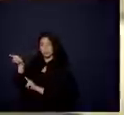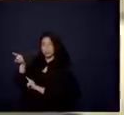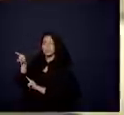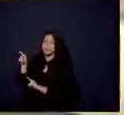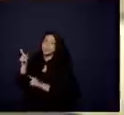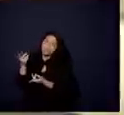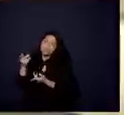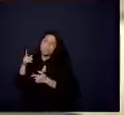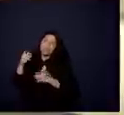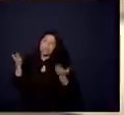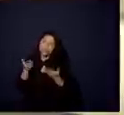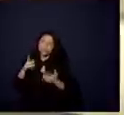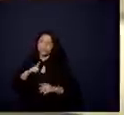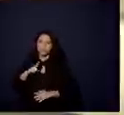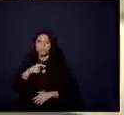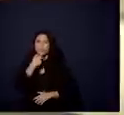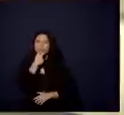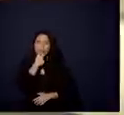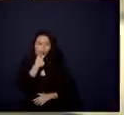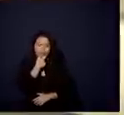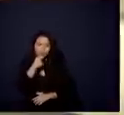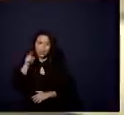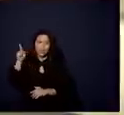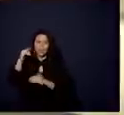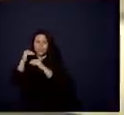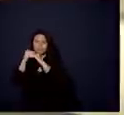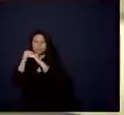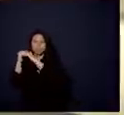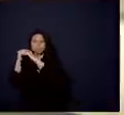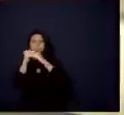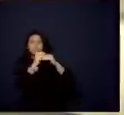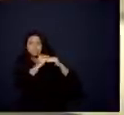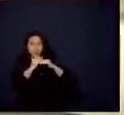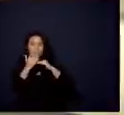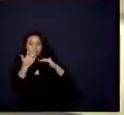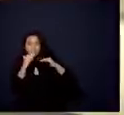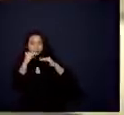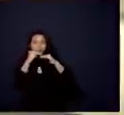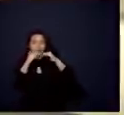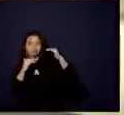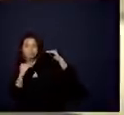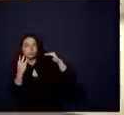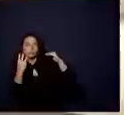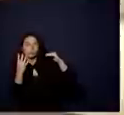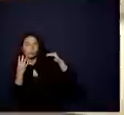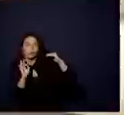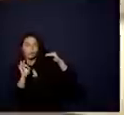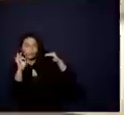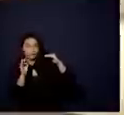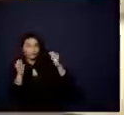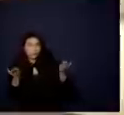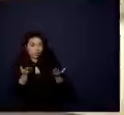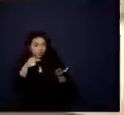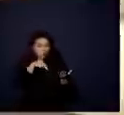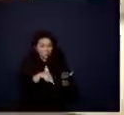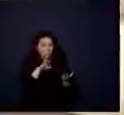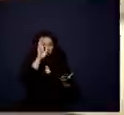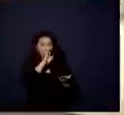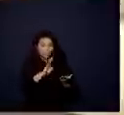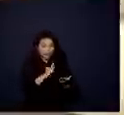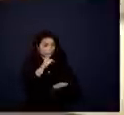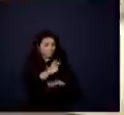como a Inglaterra a desigualdade de renda cai mais ou menos 34 35% no Brasil com a mesma Carga Tributária